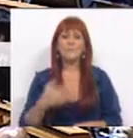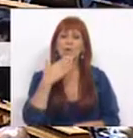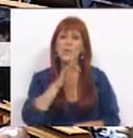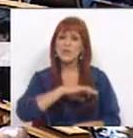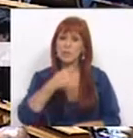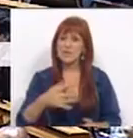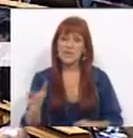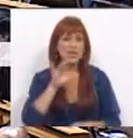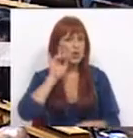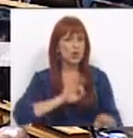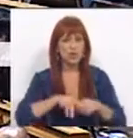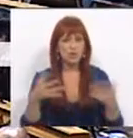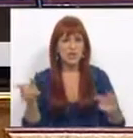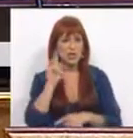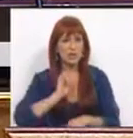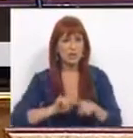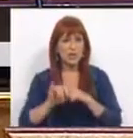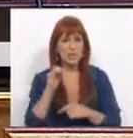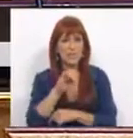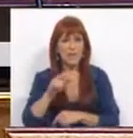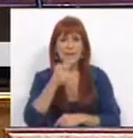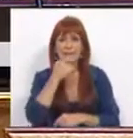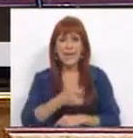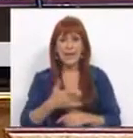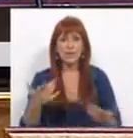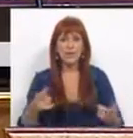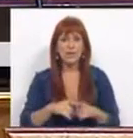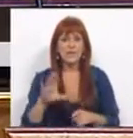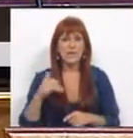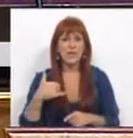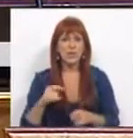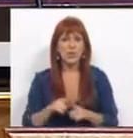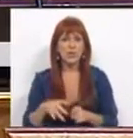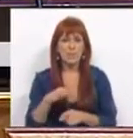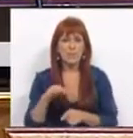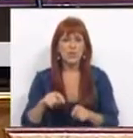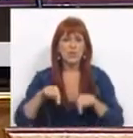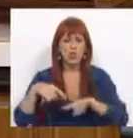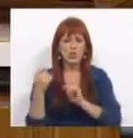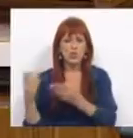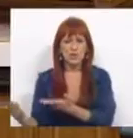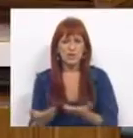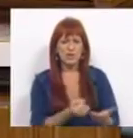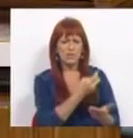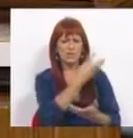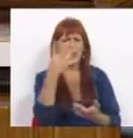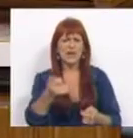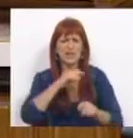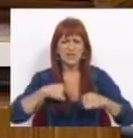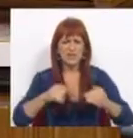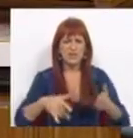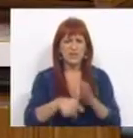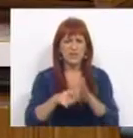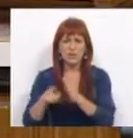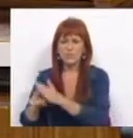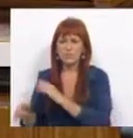Obrigado, Sr. Presidente, Senhoras e Senhores Deputados, Sra. Deputada Isabel Garriça Neto. O CDS-PP traz hoje para discussão um conjunto alargado de iniciativas